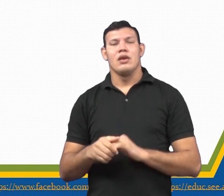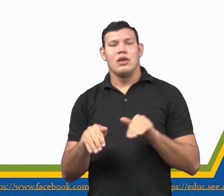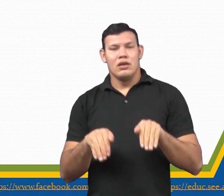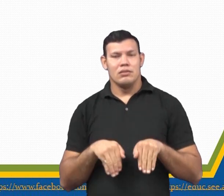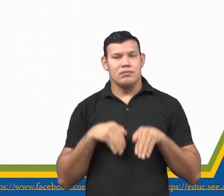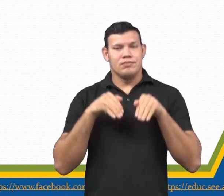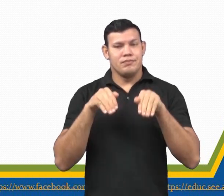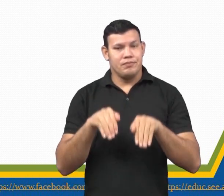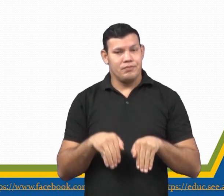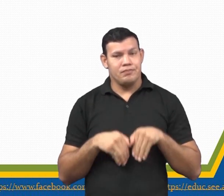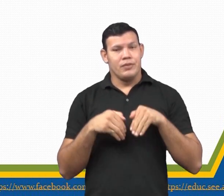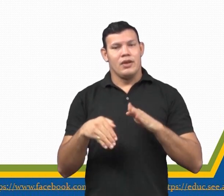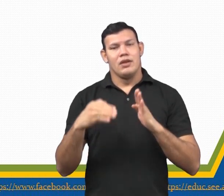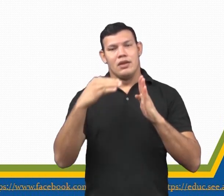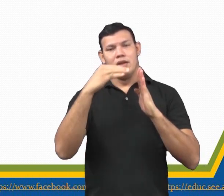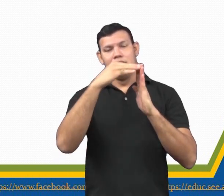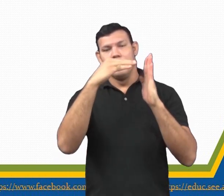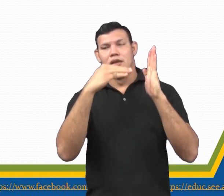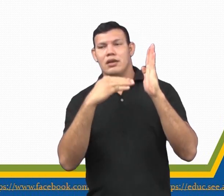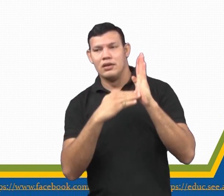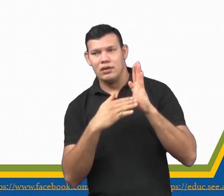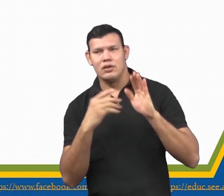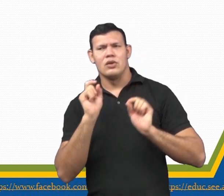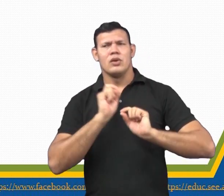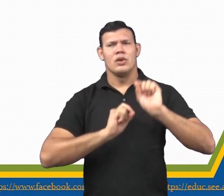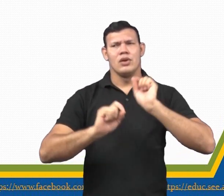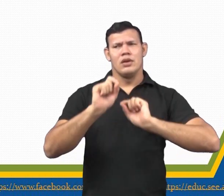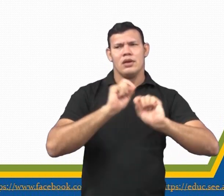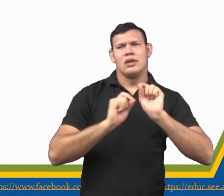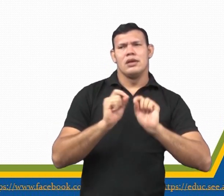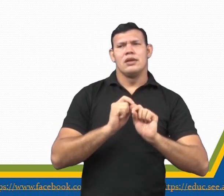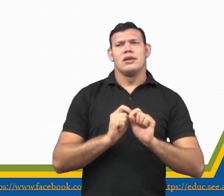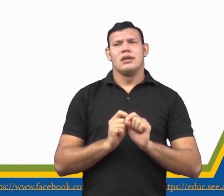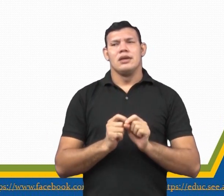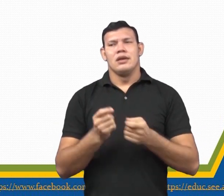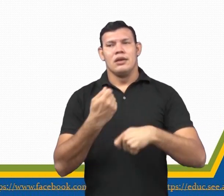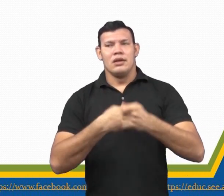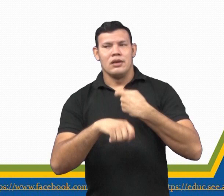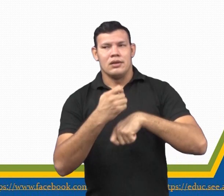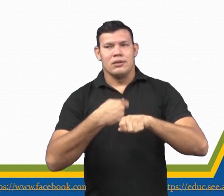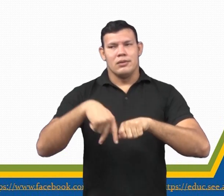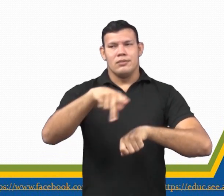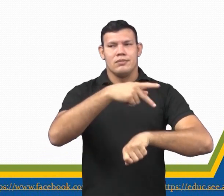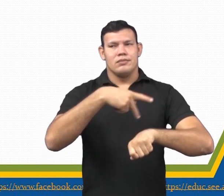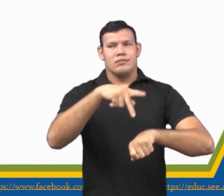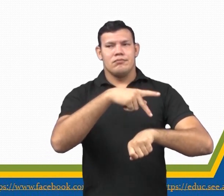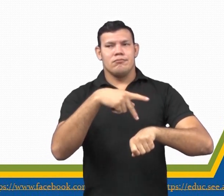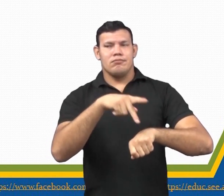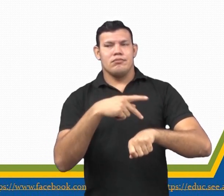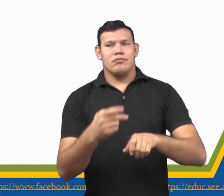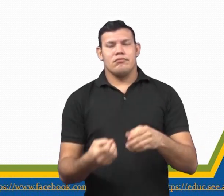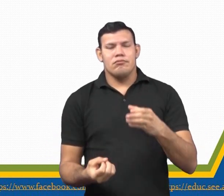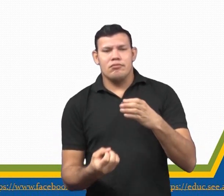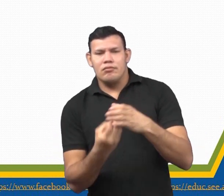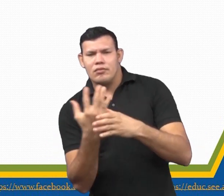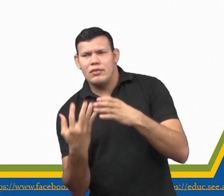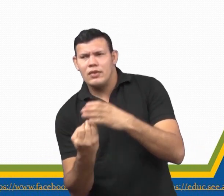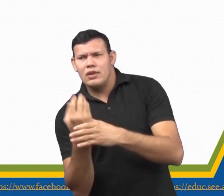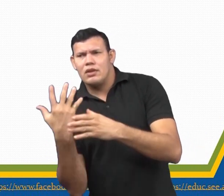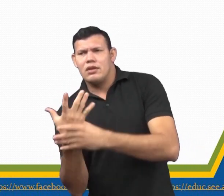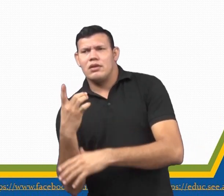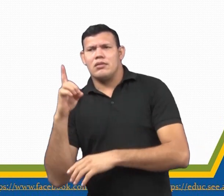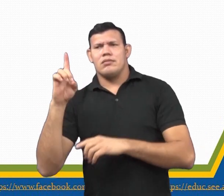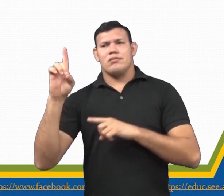Austrália, a economia de país da Oceania baseia-se nas atividades primárias. Letra D. A Oceania